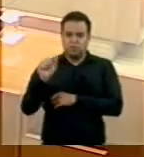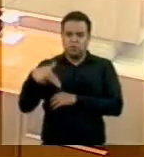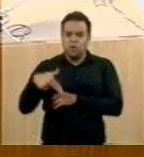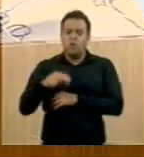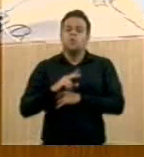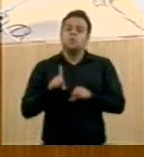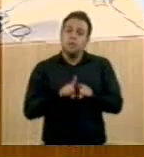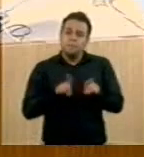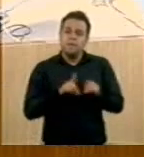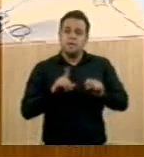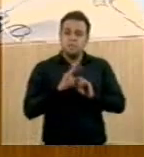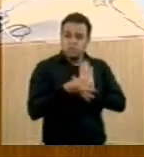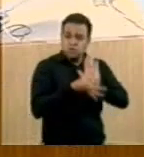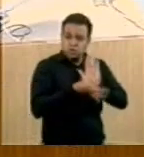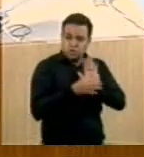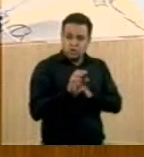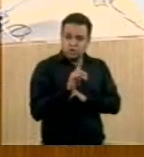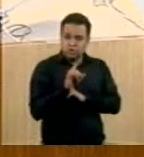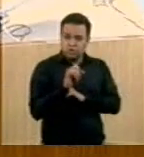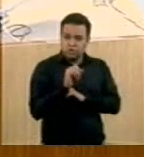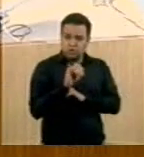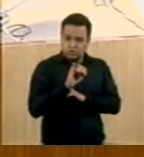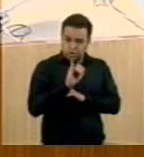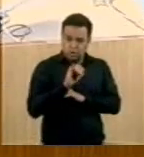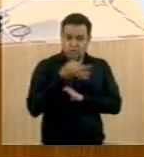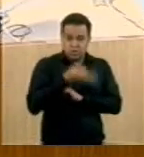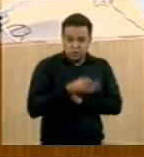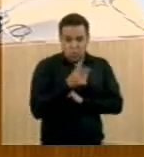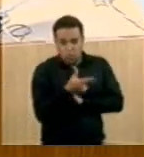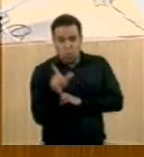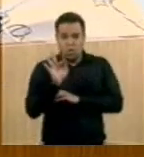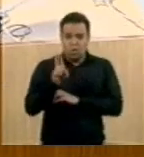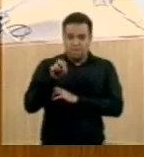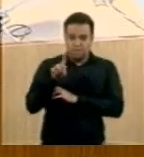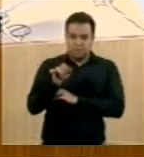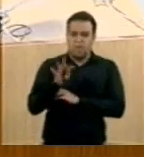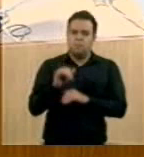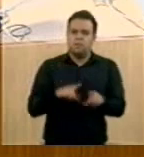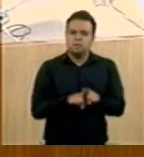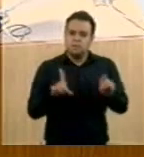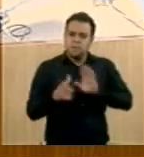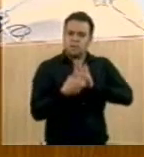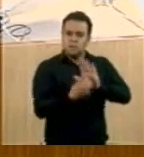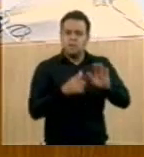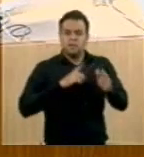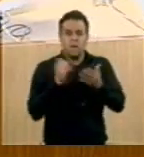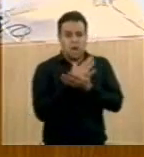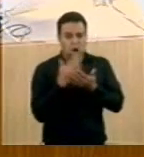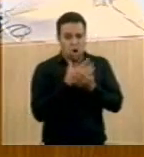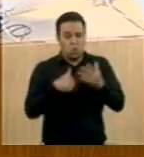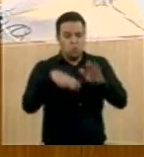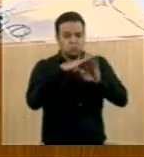Indico outros fundamentos na análise que aqui faço, cito também trechos de